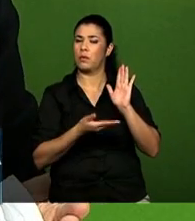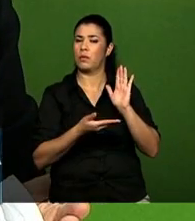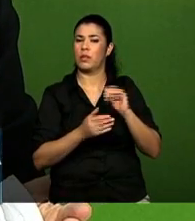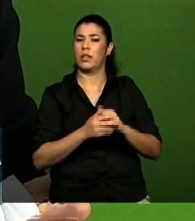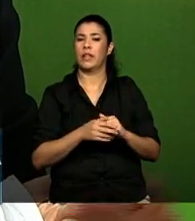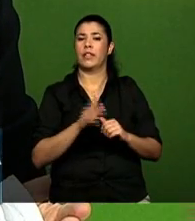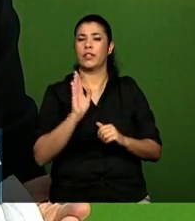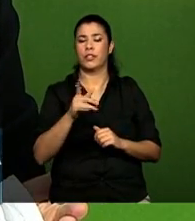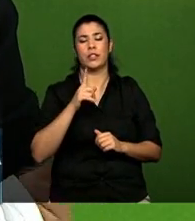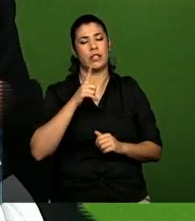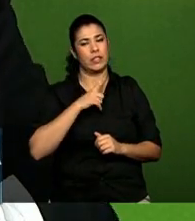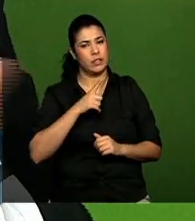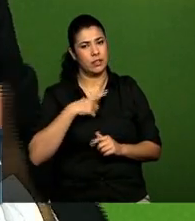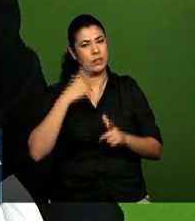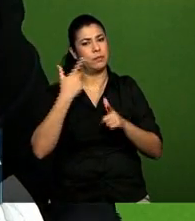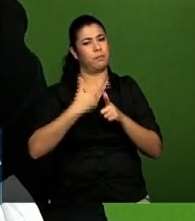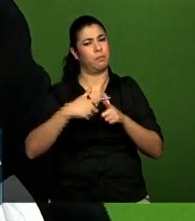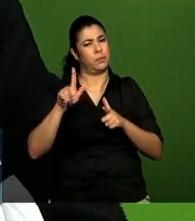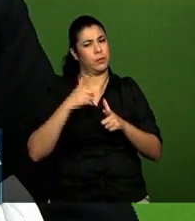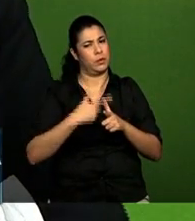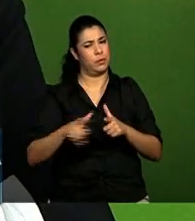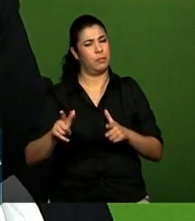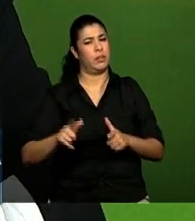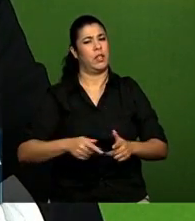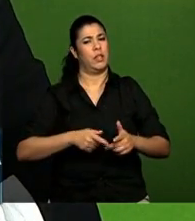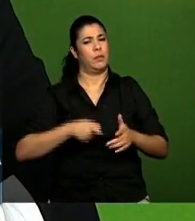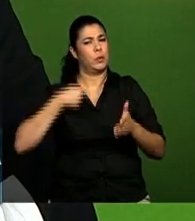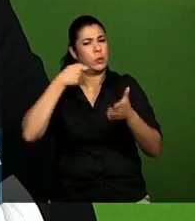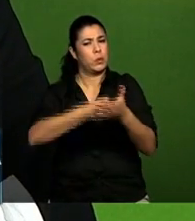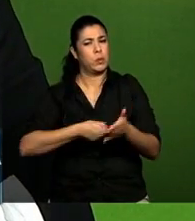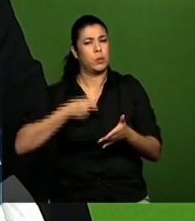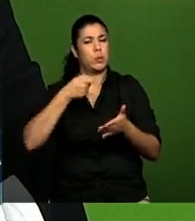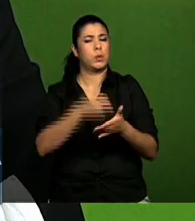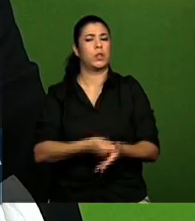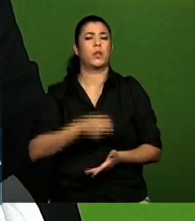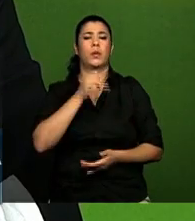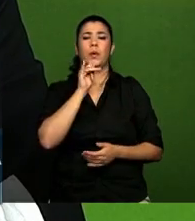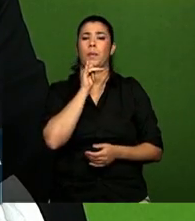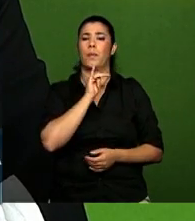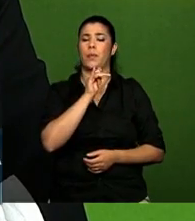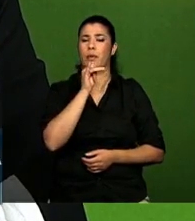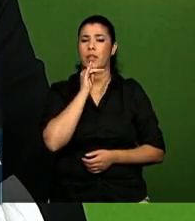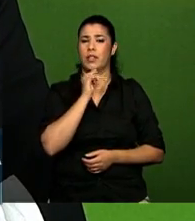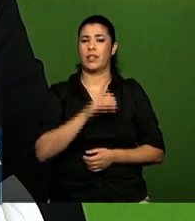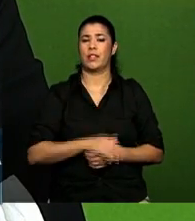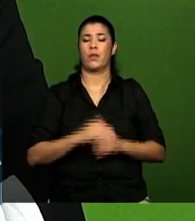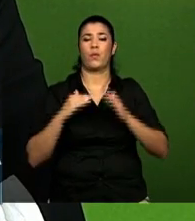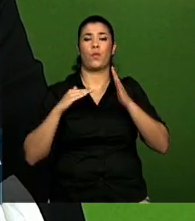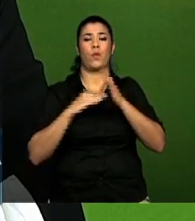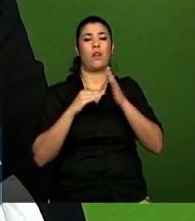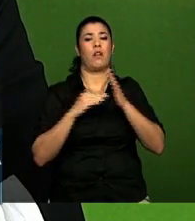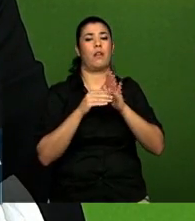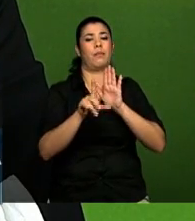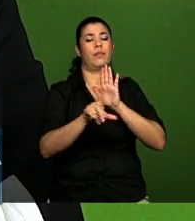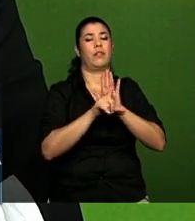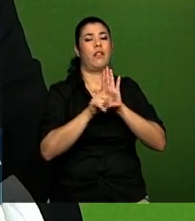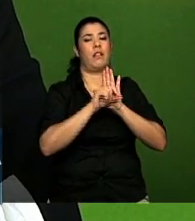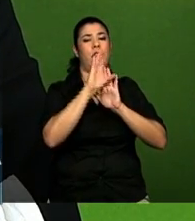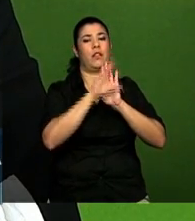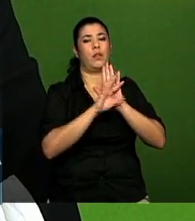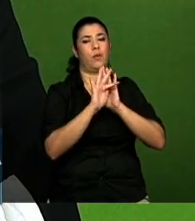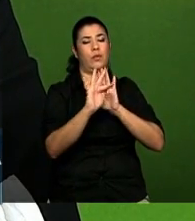Emes importantes especialmente os impasses eh produzidos por uma limitação legal e constitucional